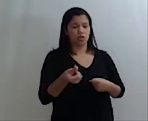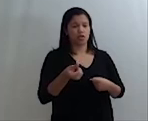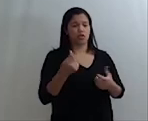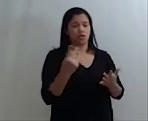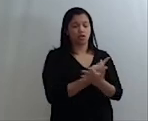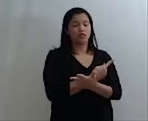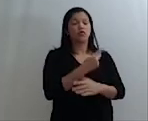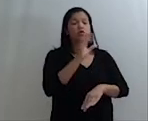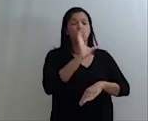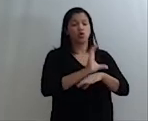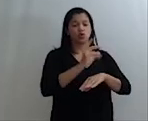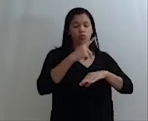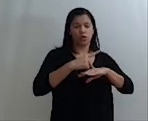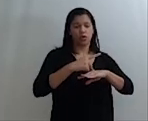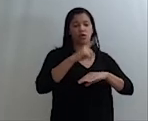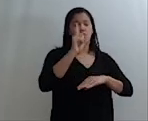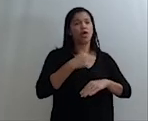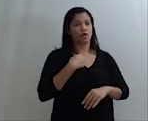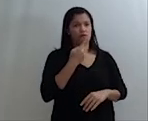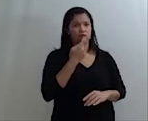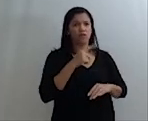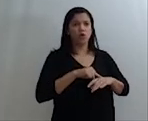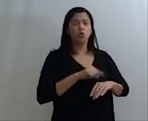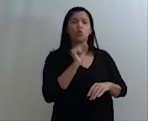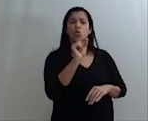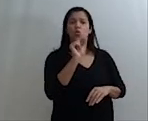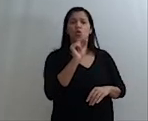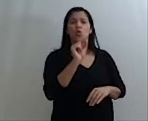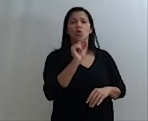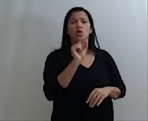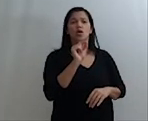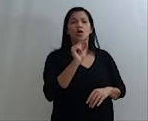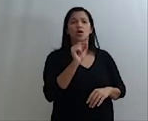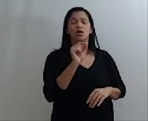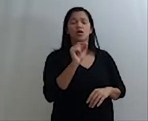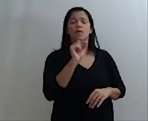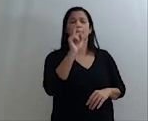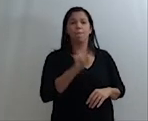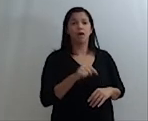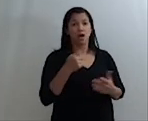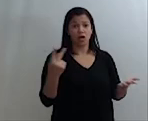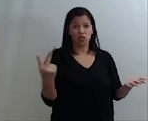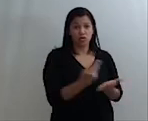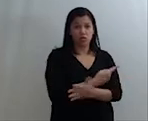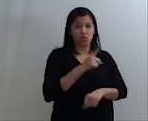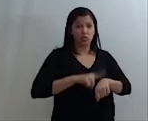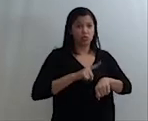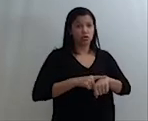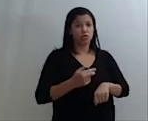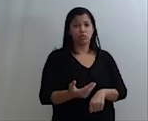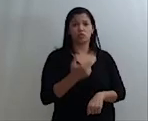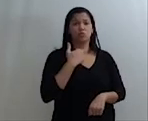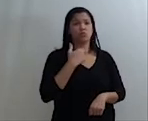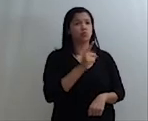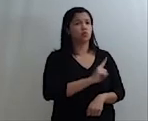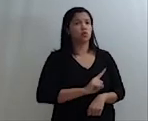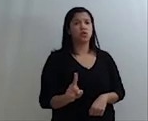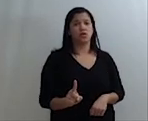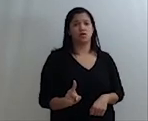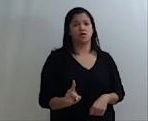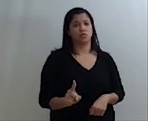então Eh e eu digo apenas o seguinte senhor presidente eu acho que chegou um momento que nós não podemos mais eh